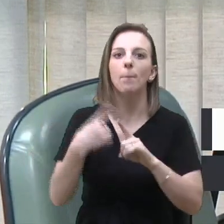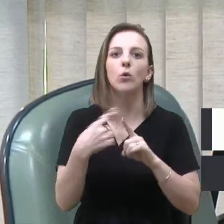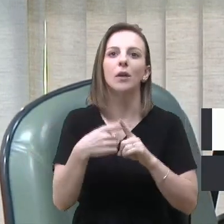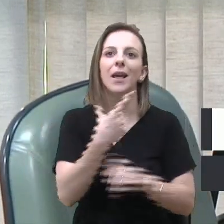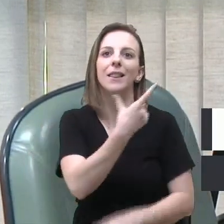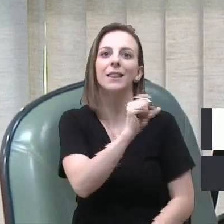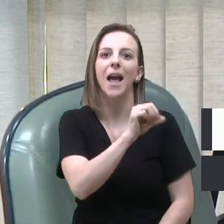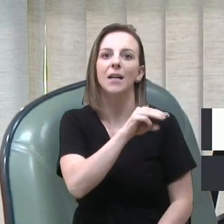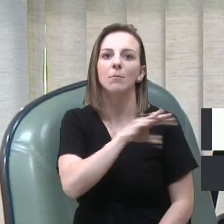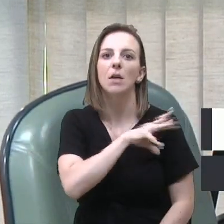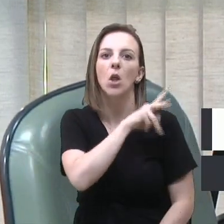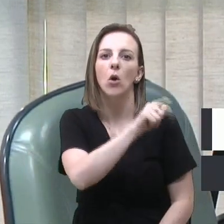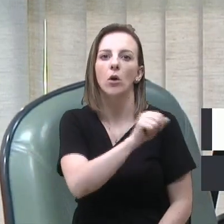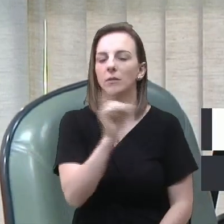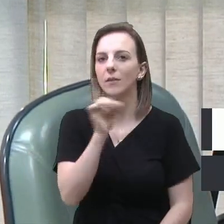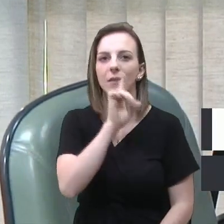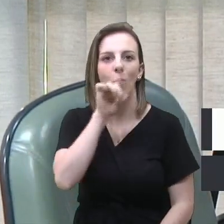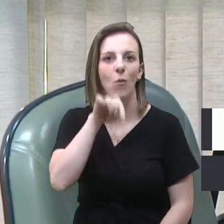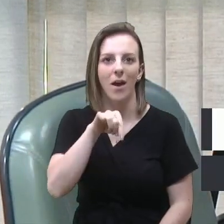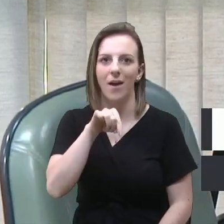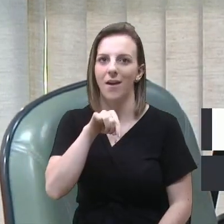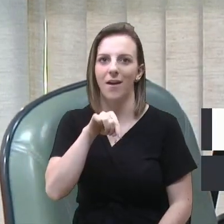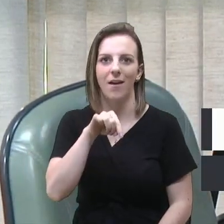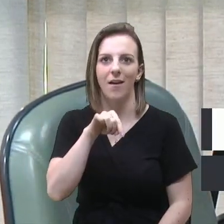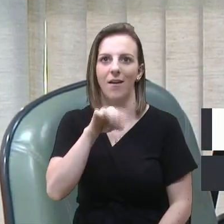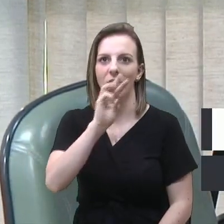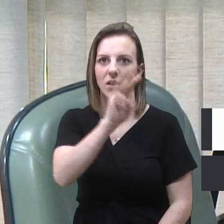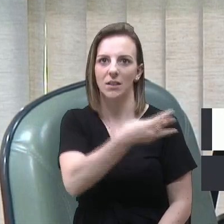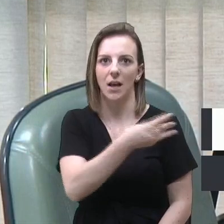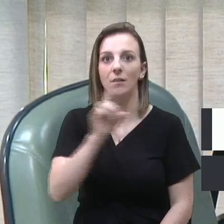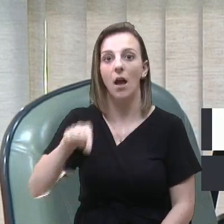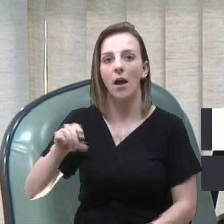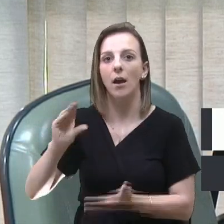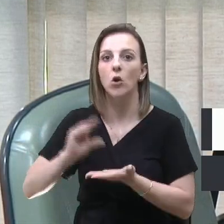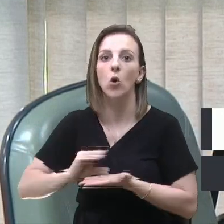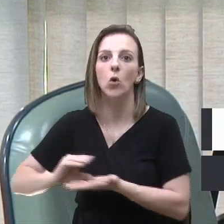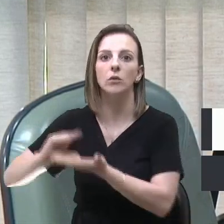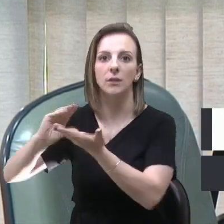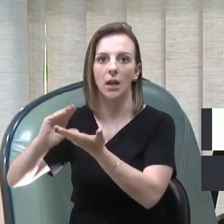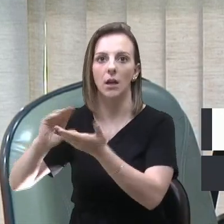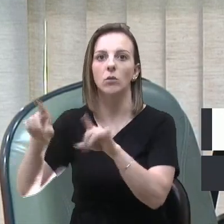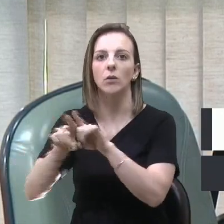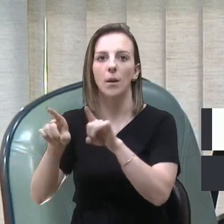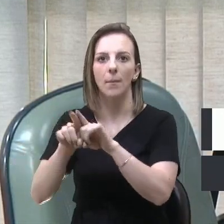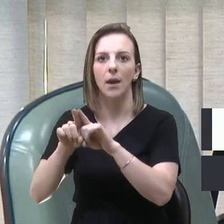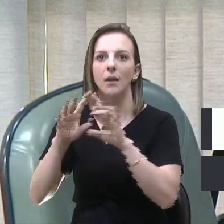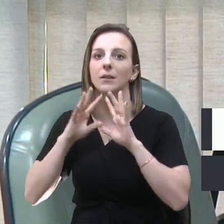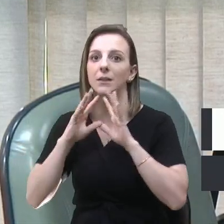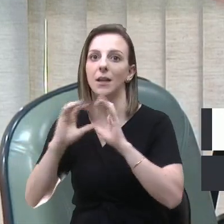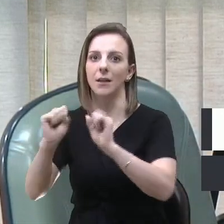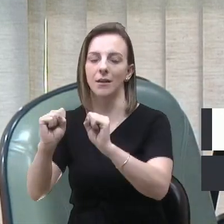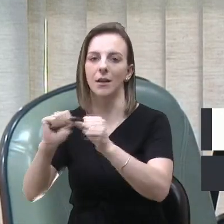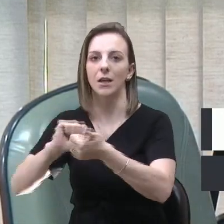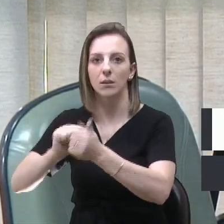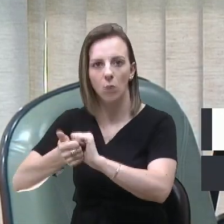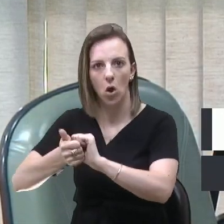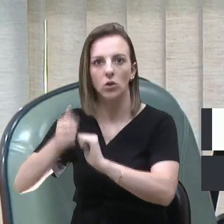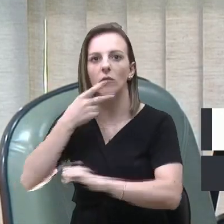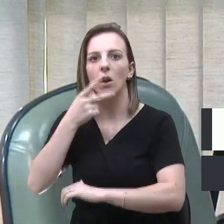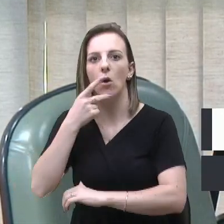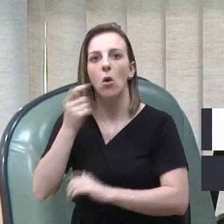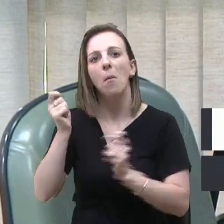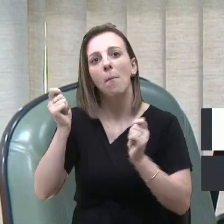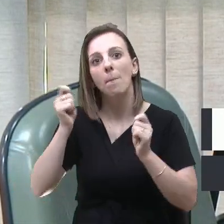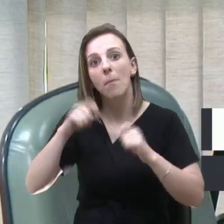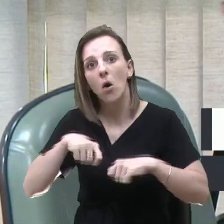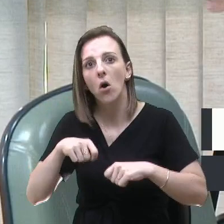Visata que pediu 10 milhões. O Conselho, ali, a Secretaria do Esporte, determinou que talvez pode gastar até 10 milhões